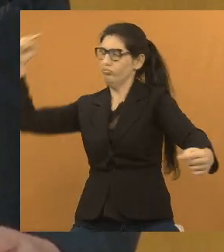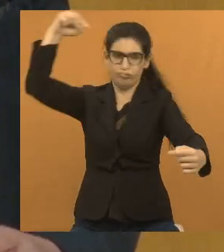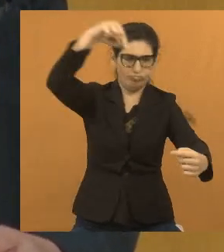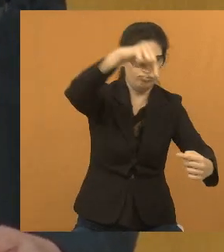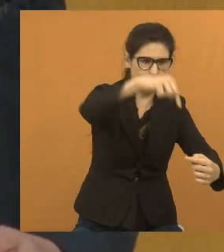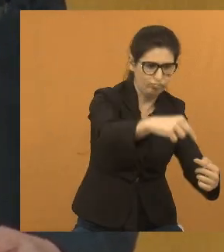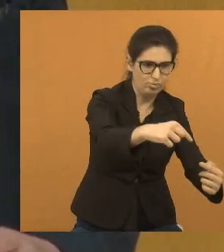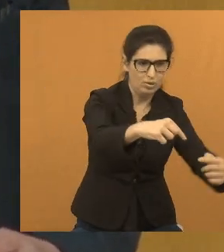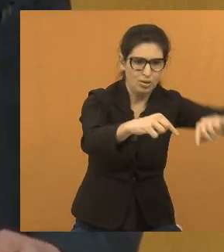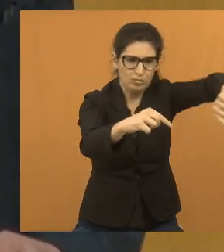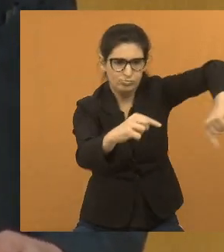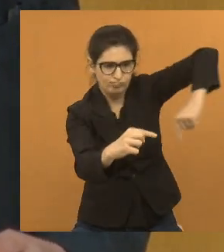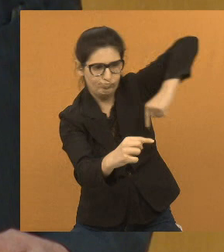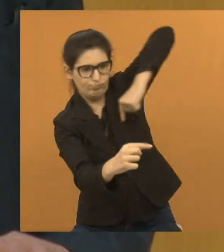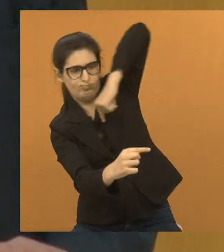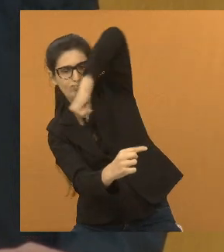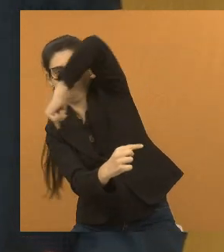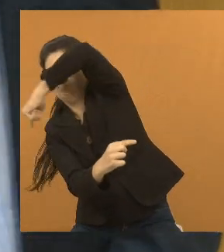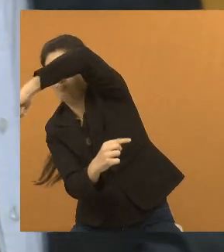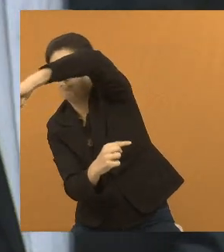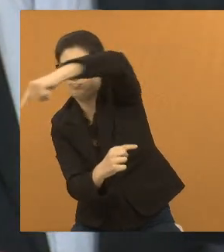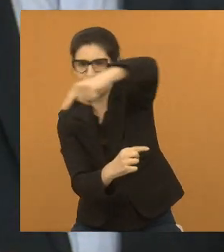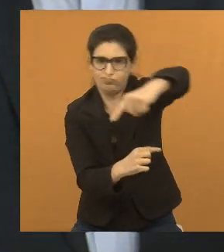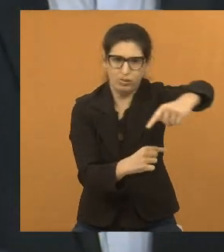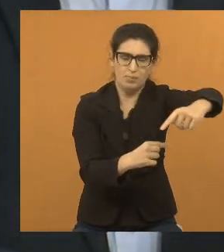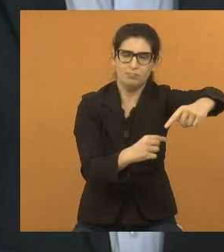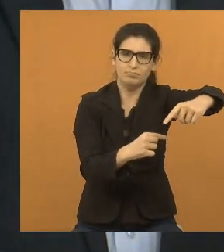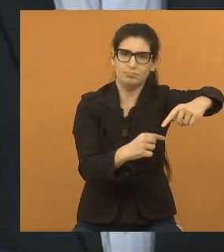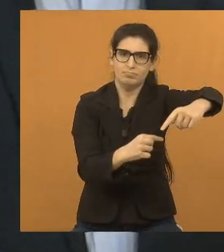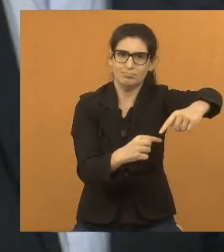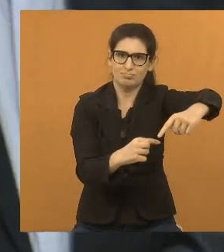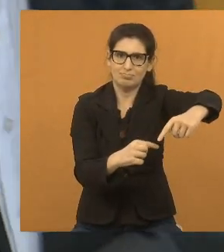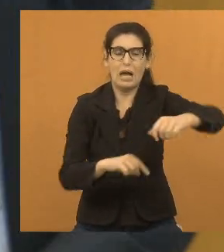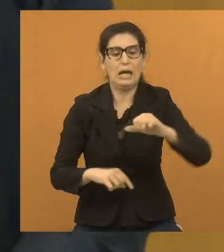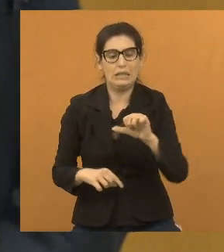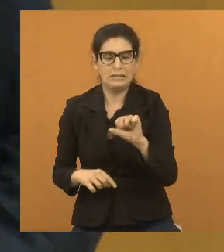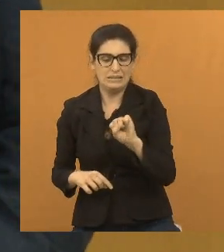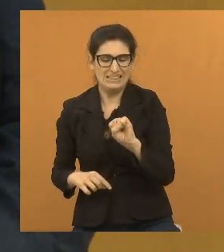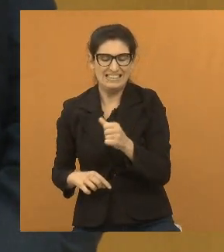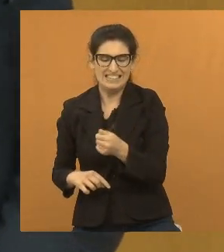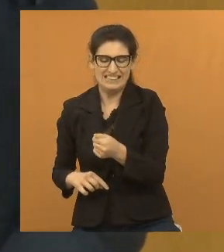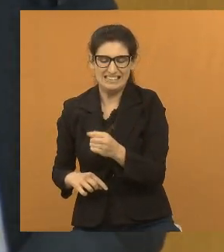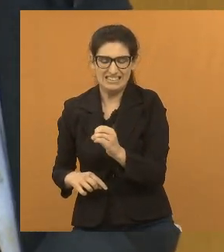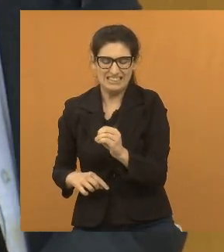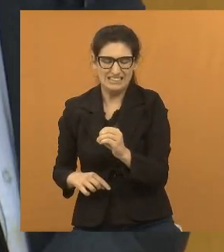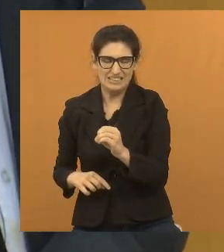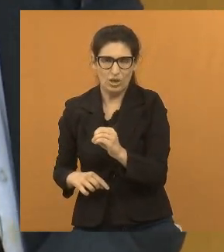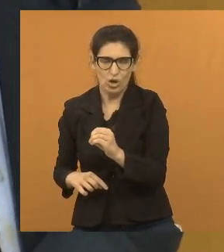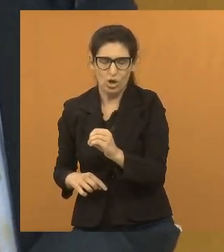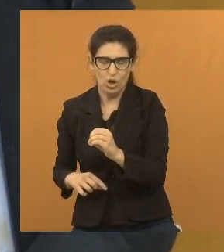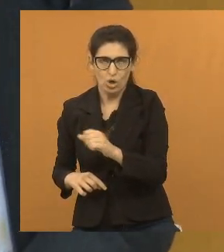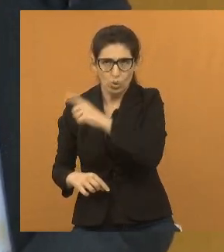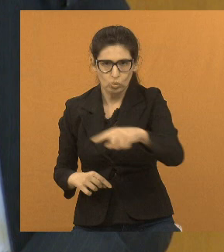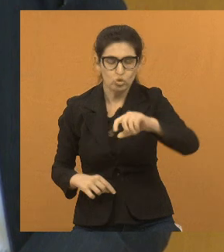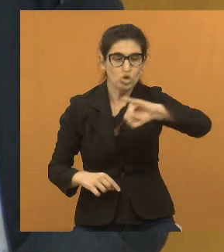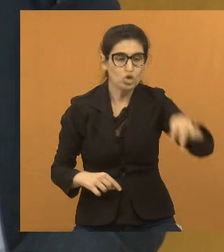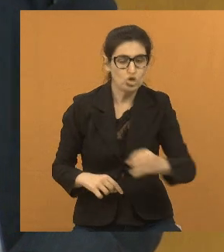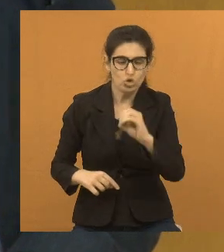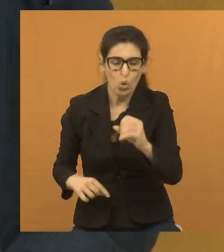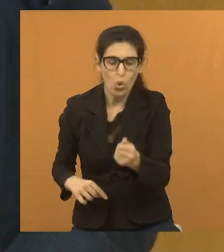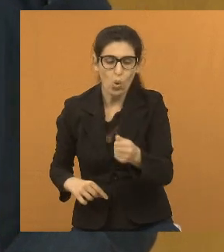fluidez para aquela região do São João. E, em contrapartida, né, nós estamos adquirindo, né, vários